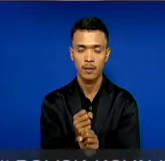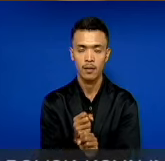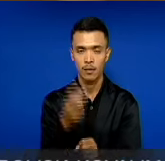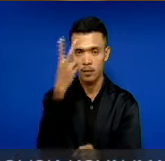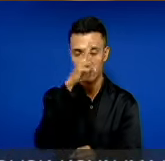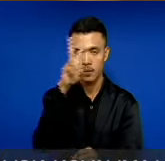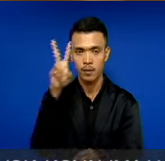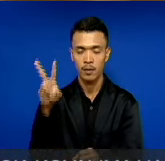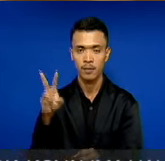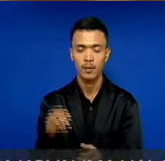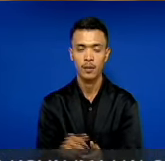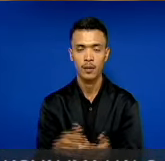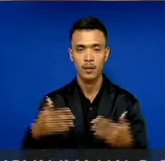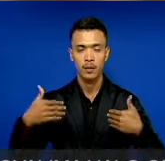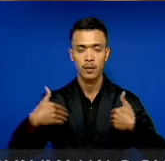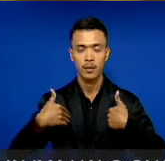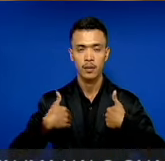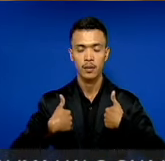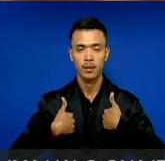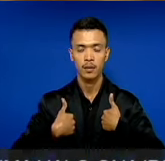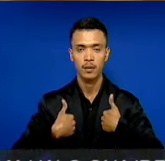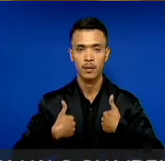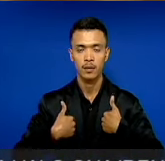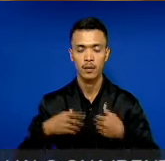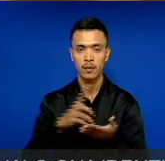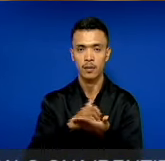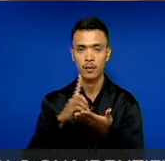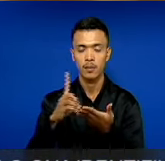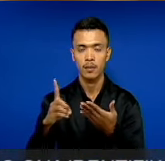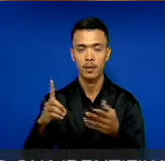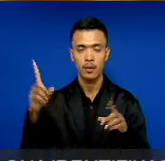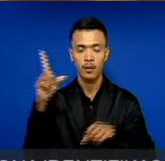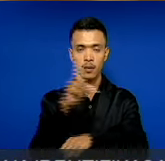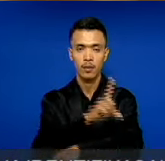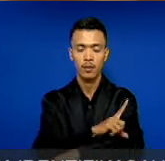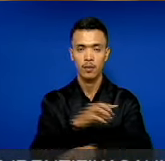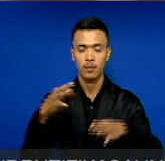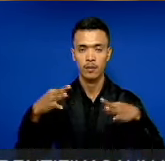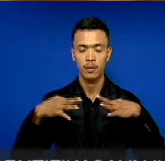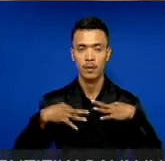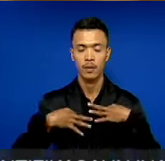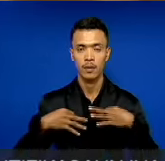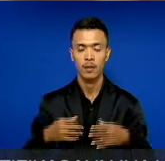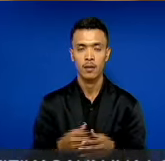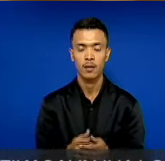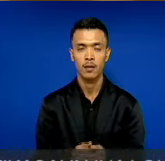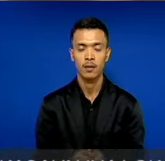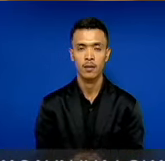checkpoint, e já, fim de semana, nós logo freados, e